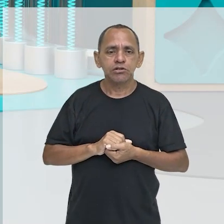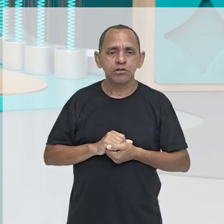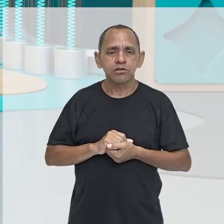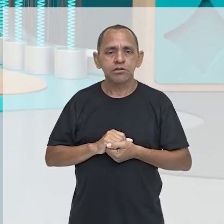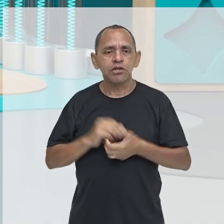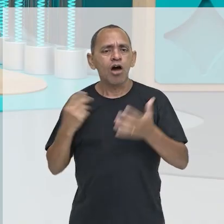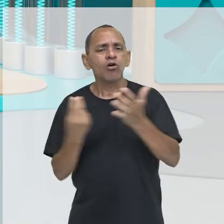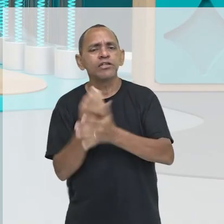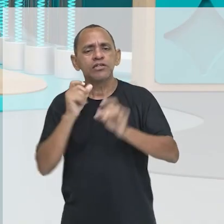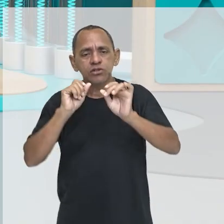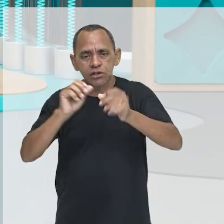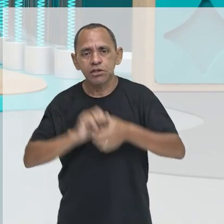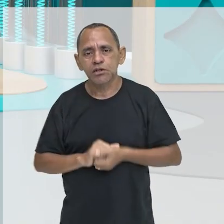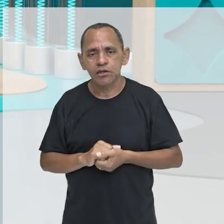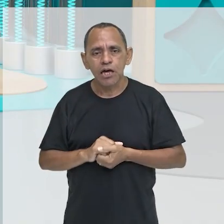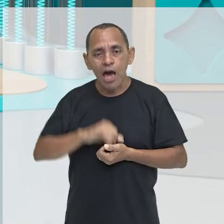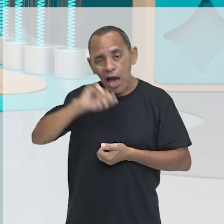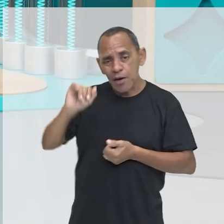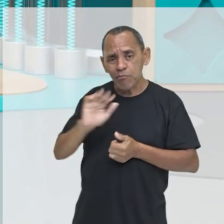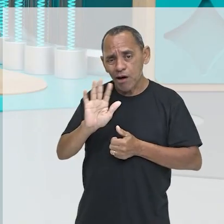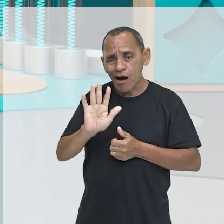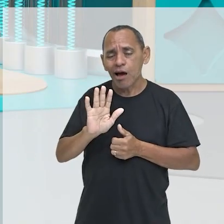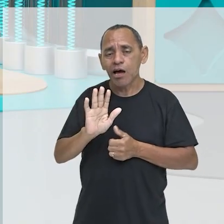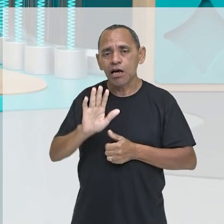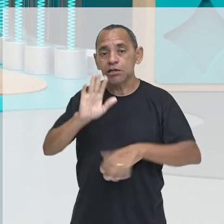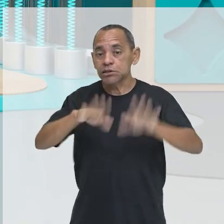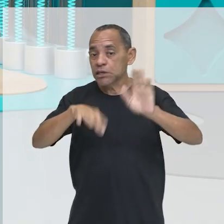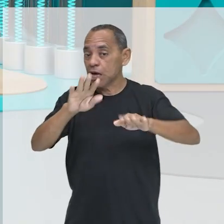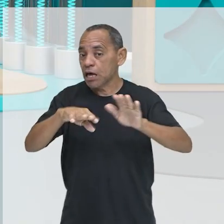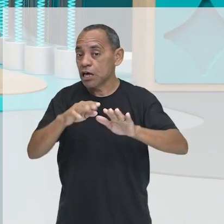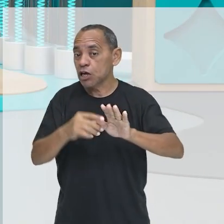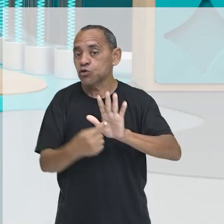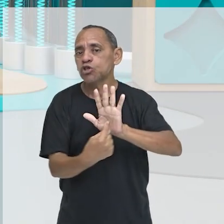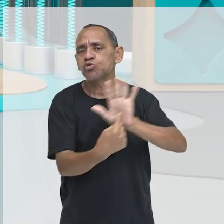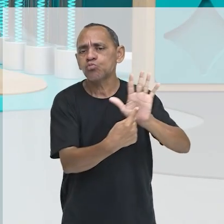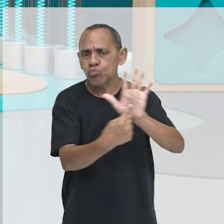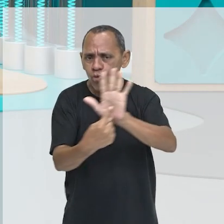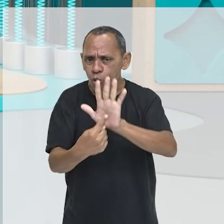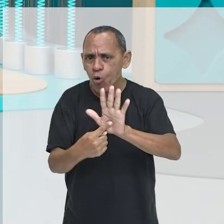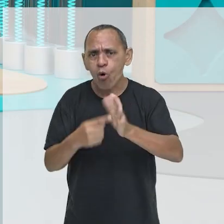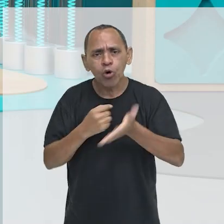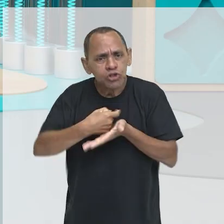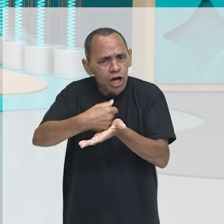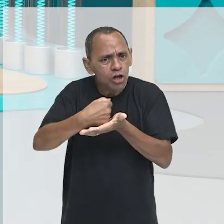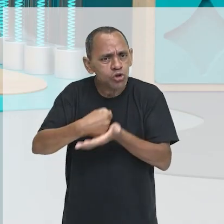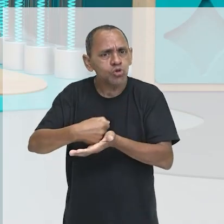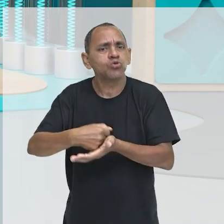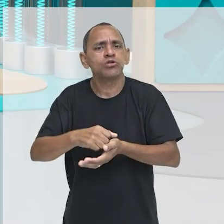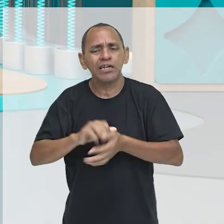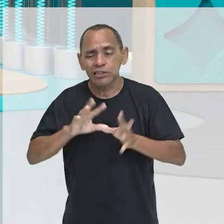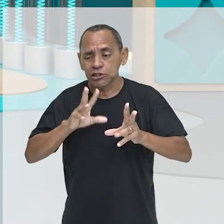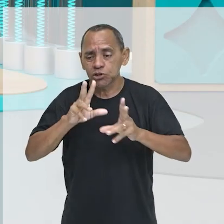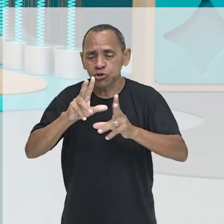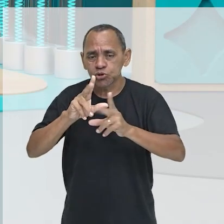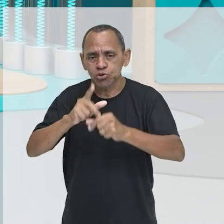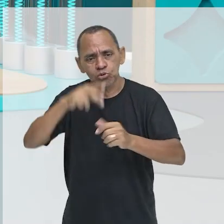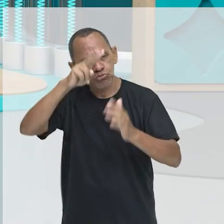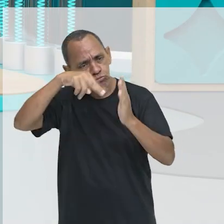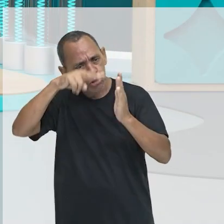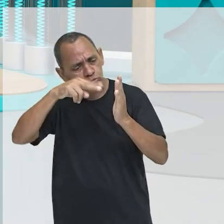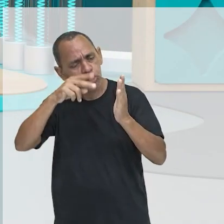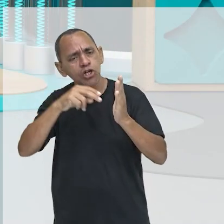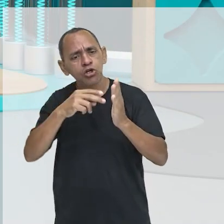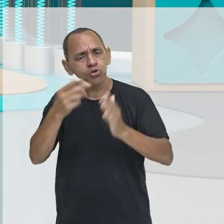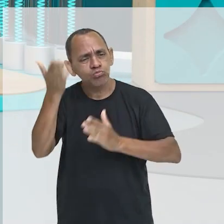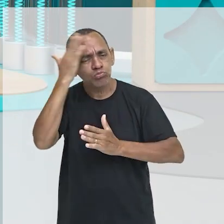muito sobre aquele texto, Ajuda, às vezes, a compreender com muito mais facilidade. Então, elementos que estão presentes no texto,